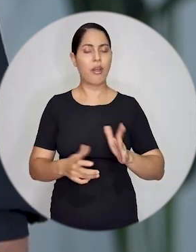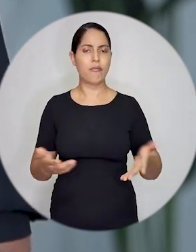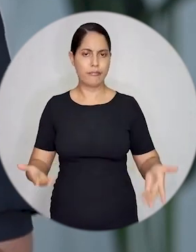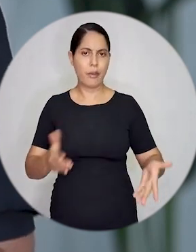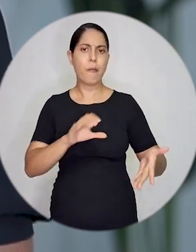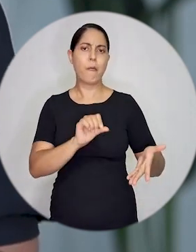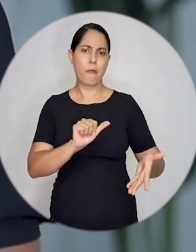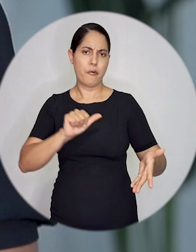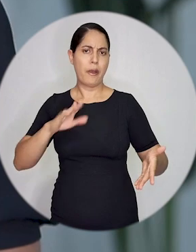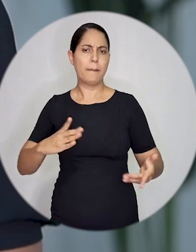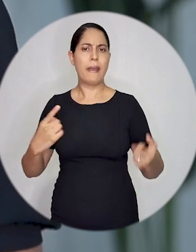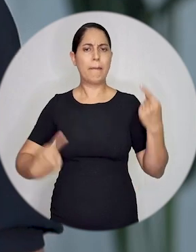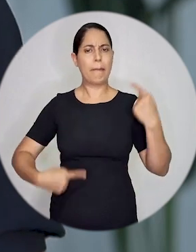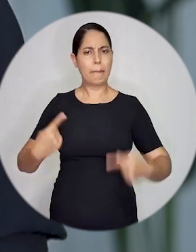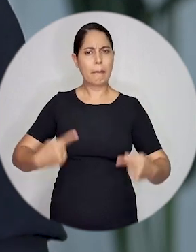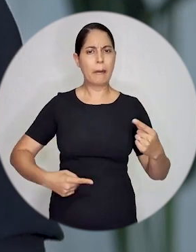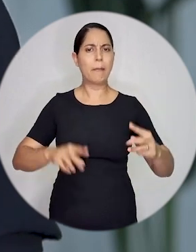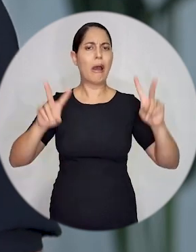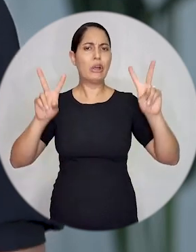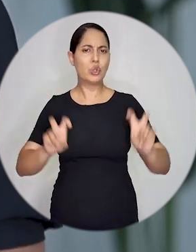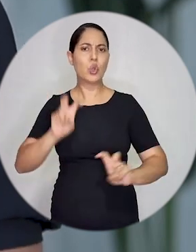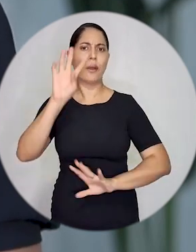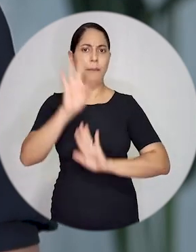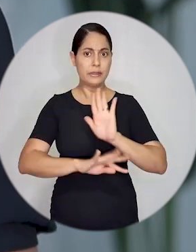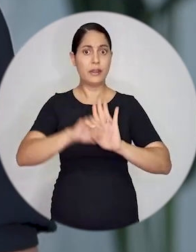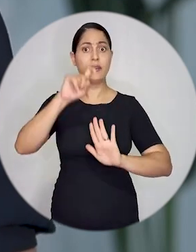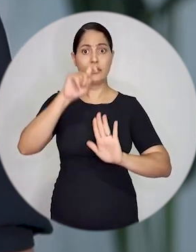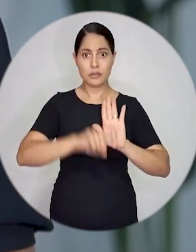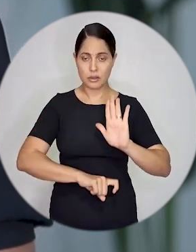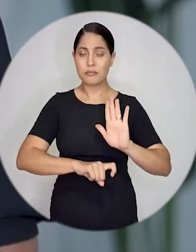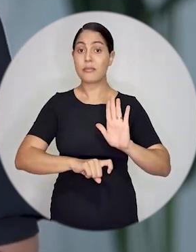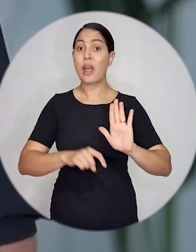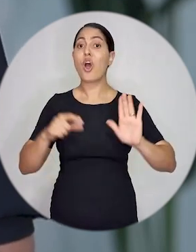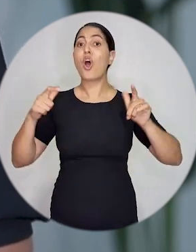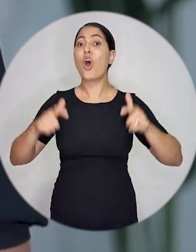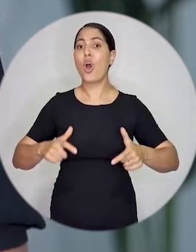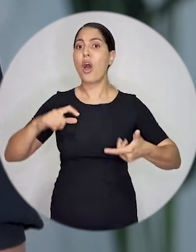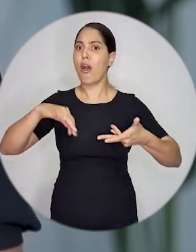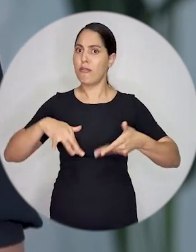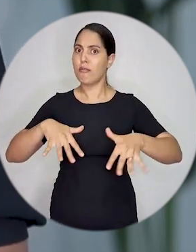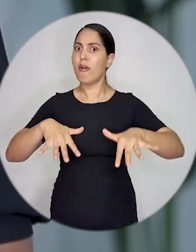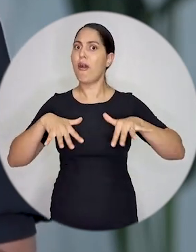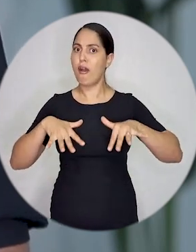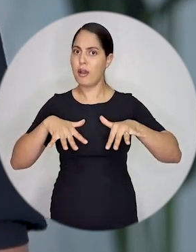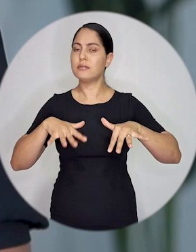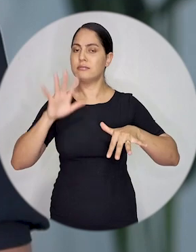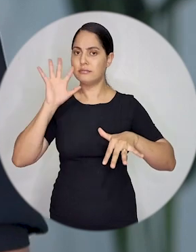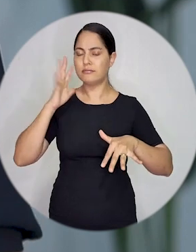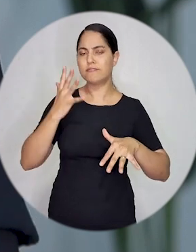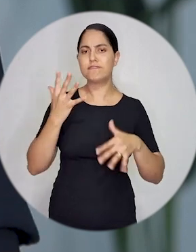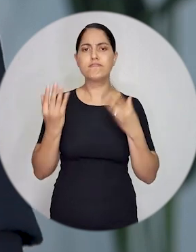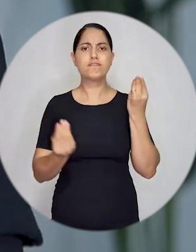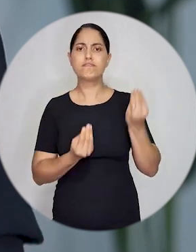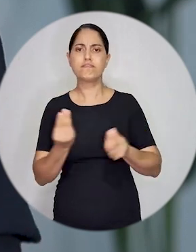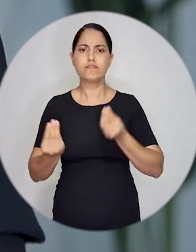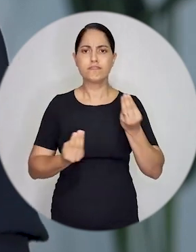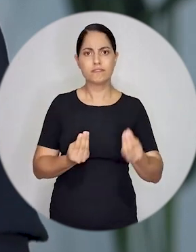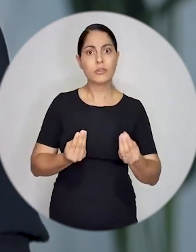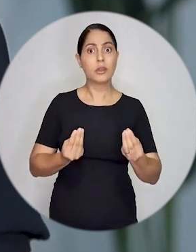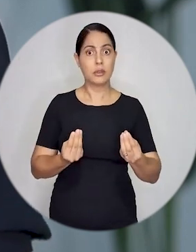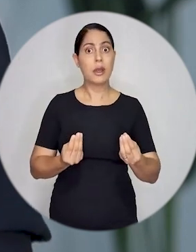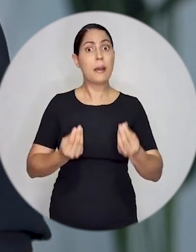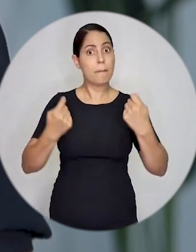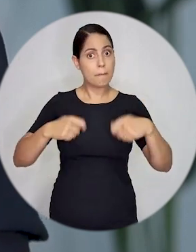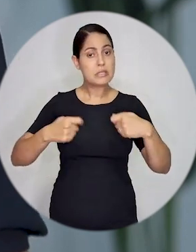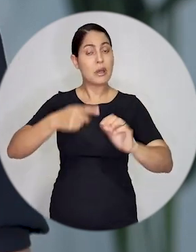Ordem também se engaja em debates sobre o texto, que atualmente está em tramitação no Congresso. A OAB defende a necessidade